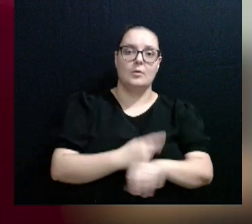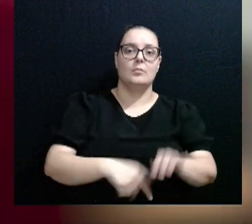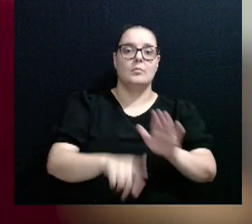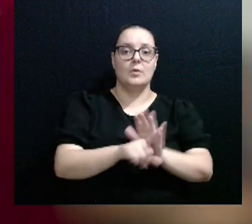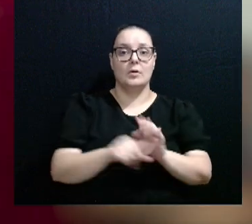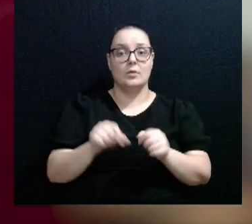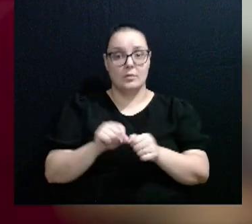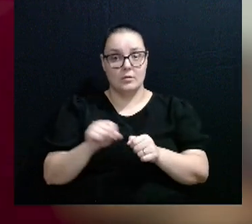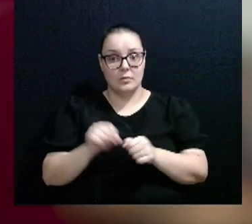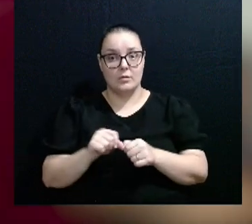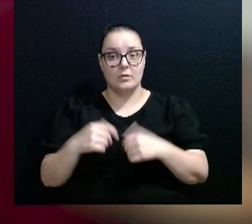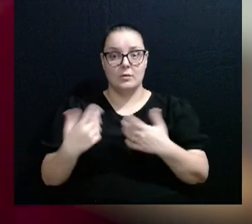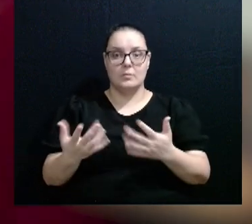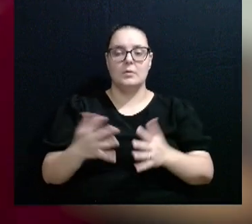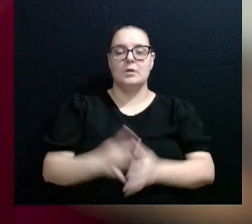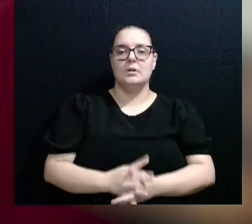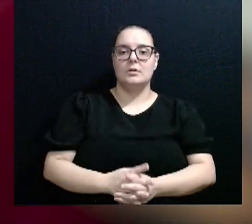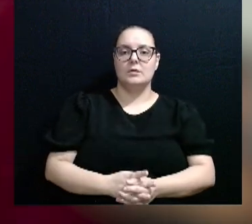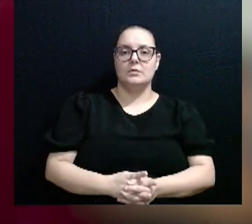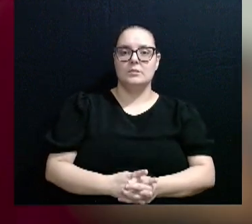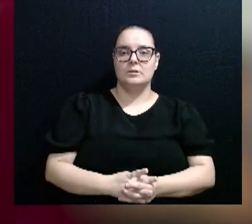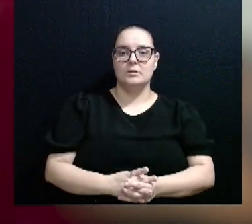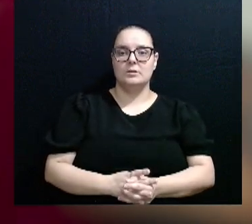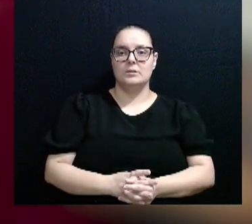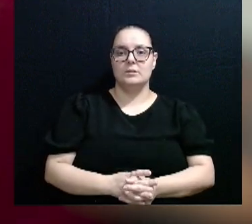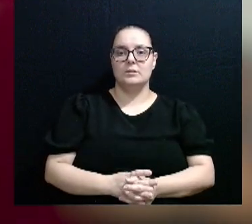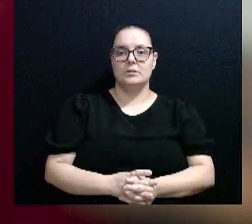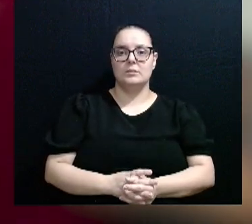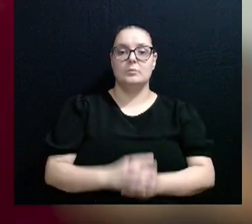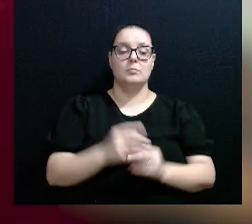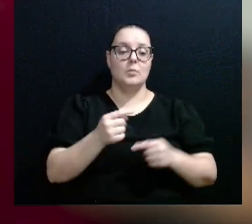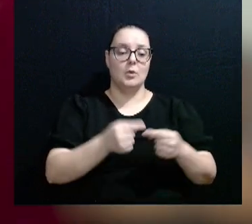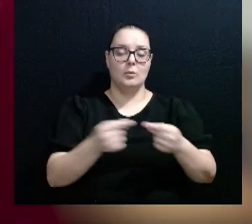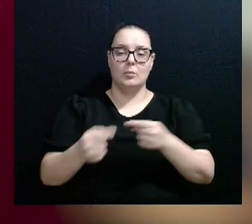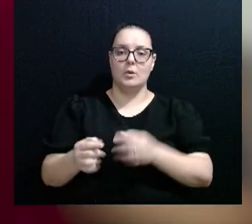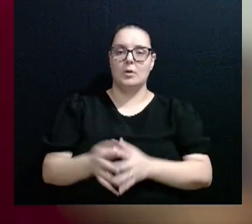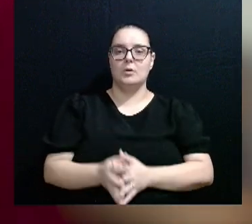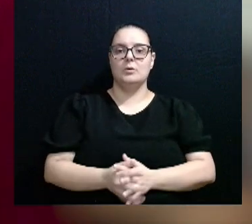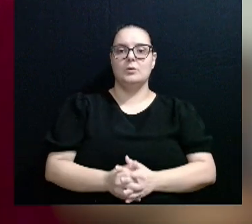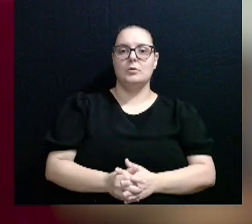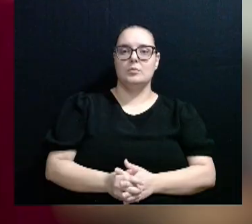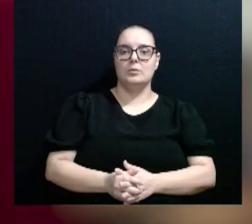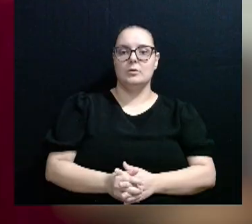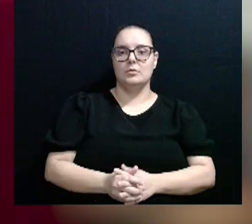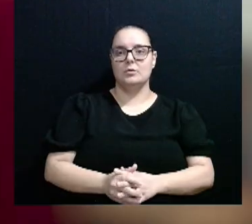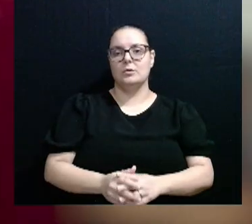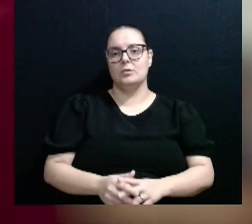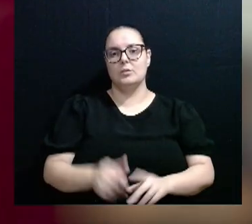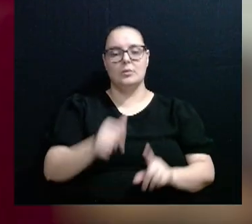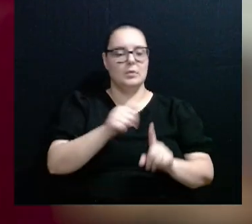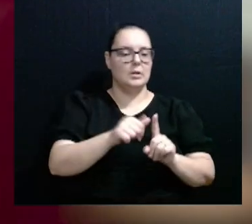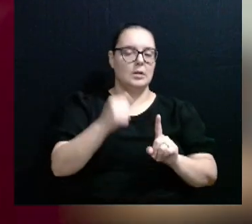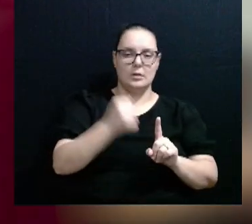teve a discussão de morte, feminicídio, ataque a mulheres. Então, a gente